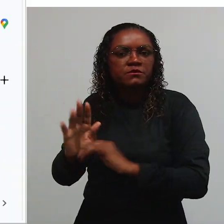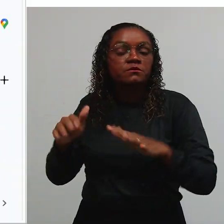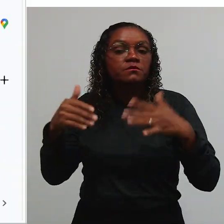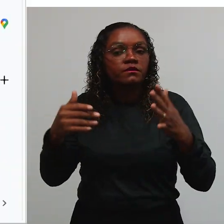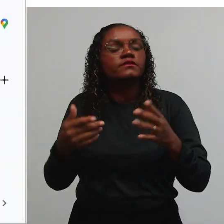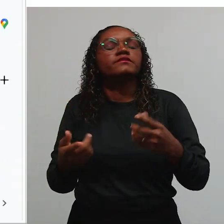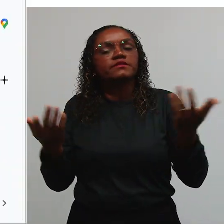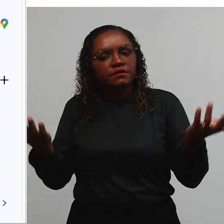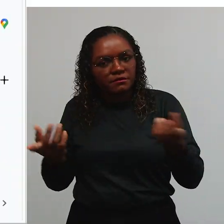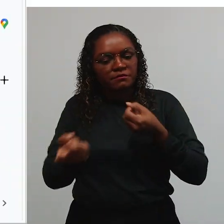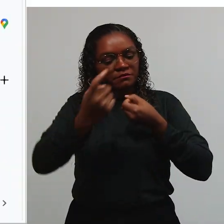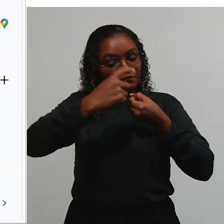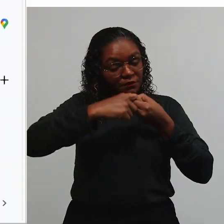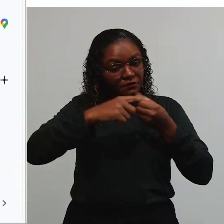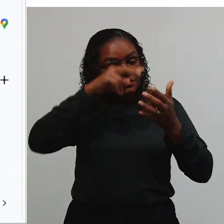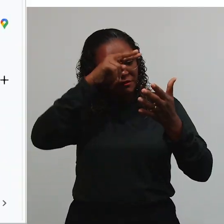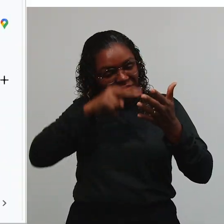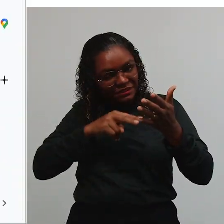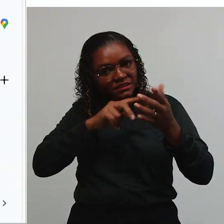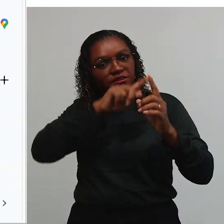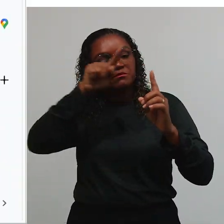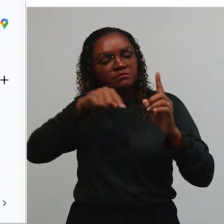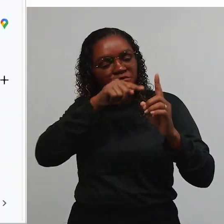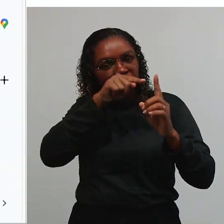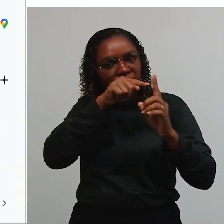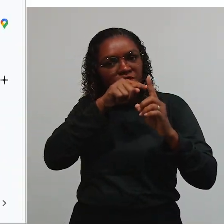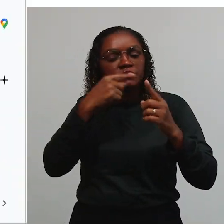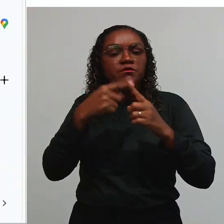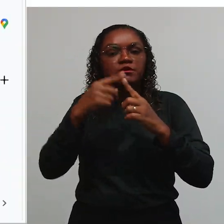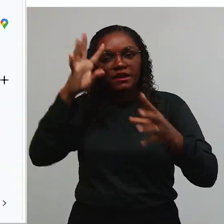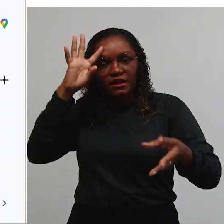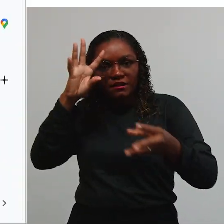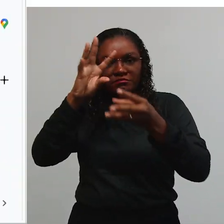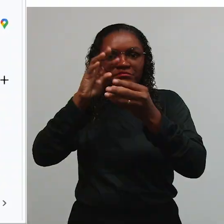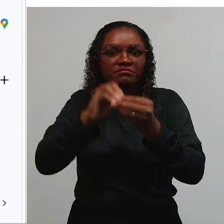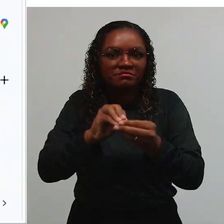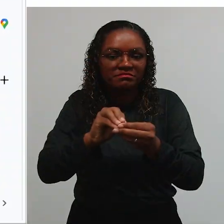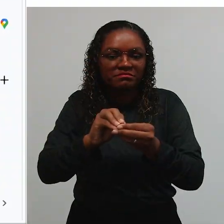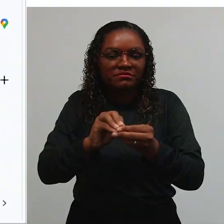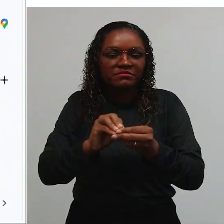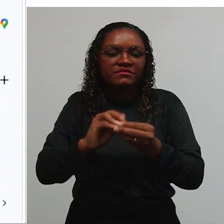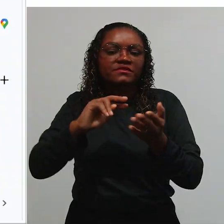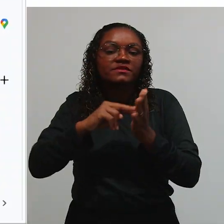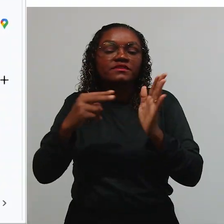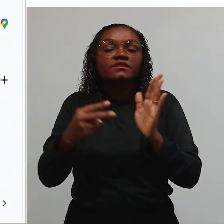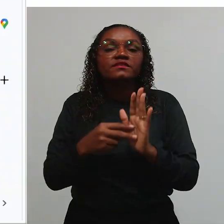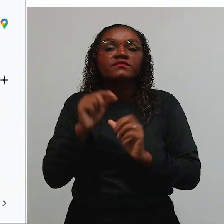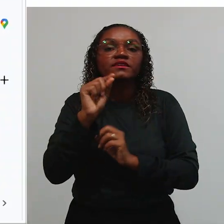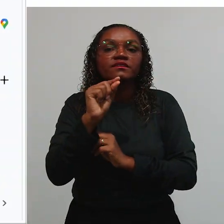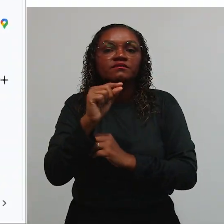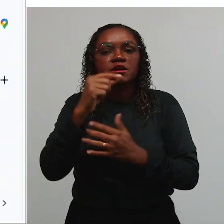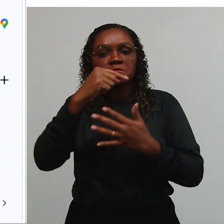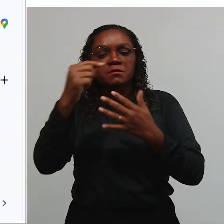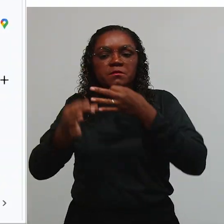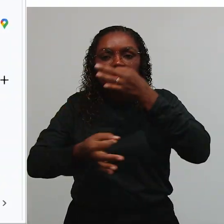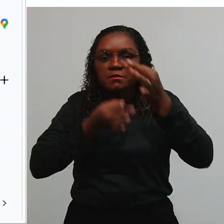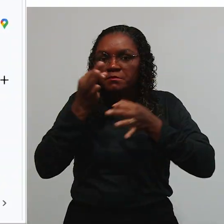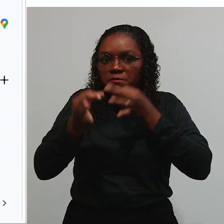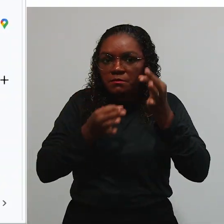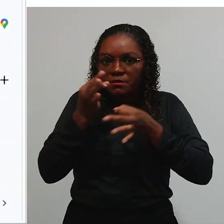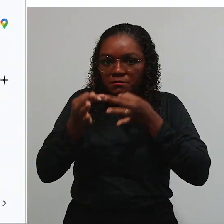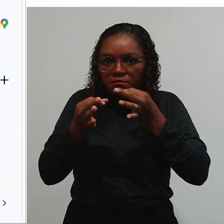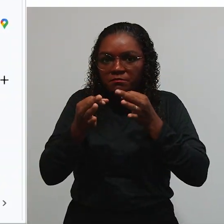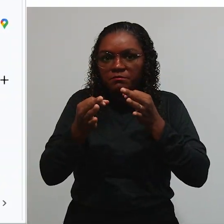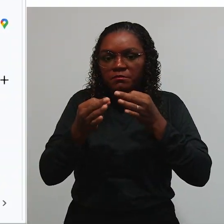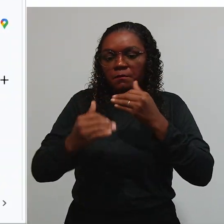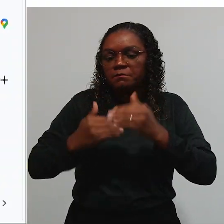para fazer um fechamento. É a parte do trabalho que sintetiza os argumentos contidos